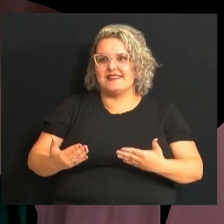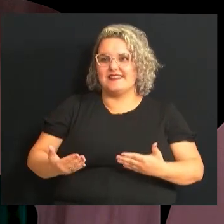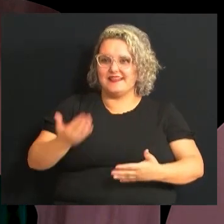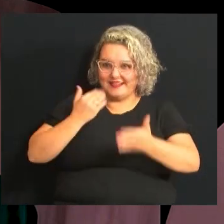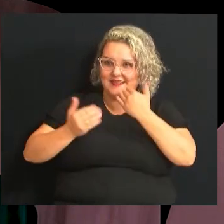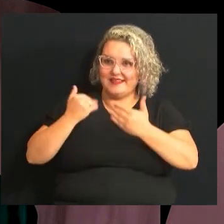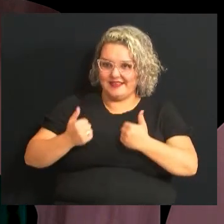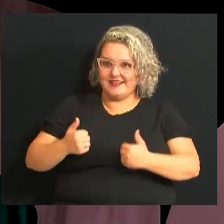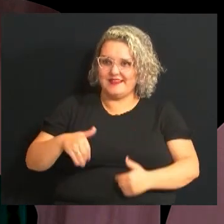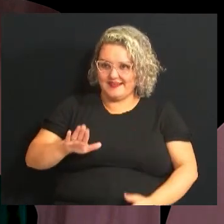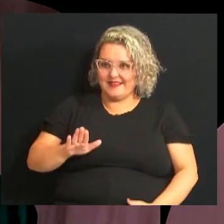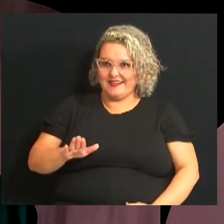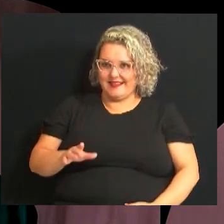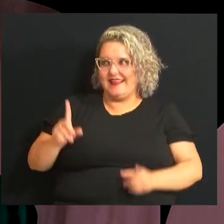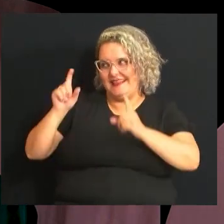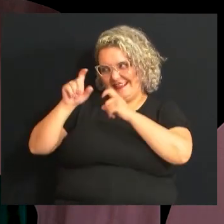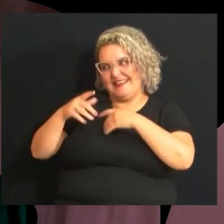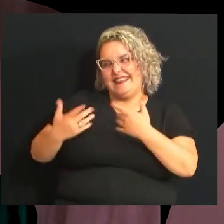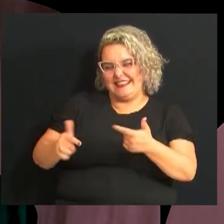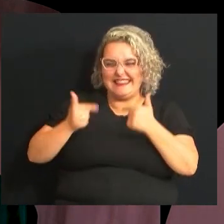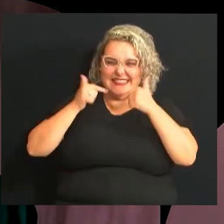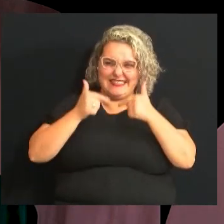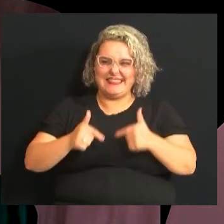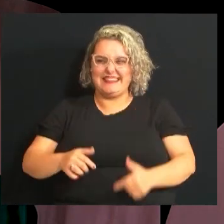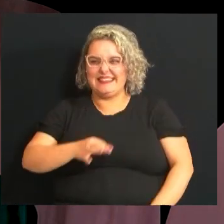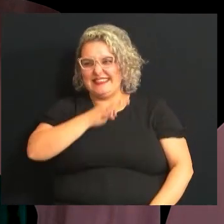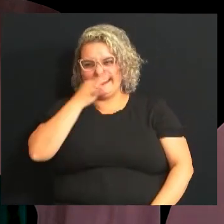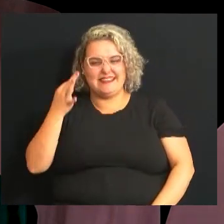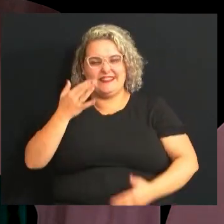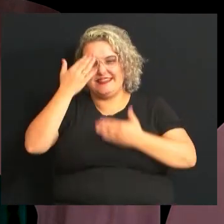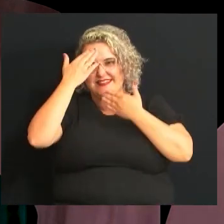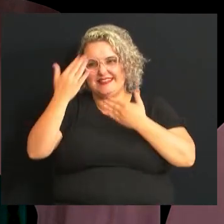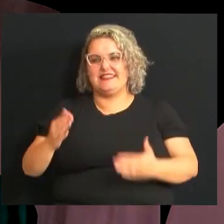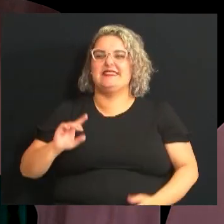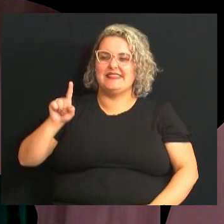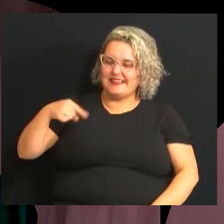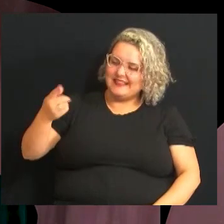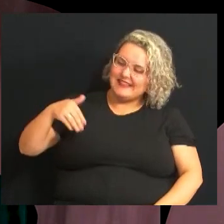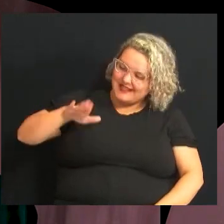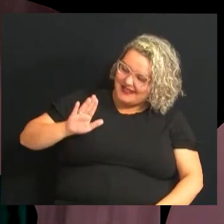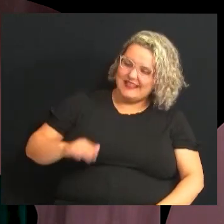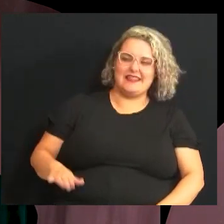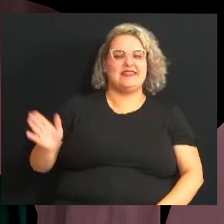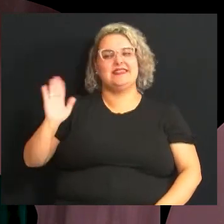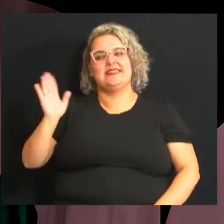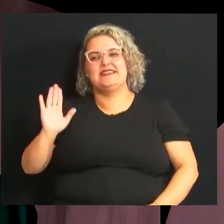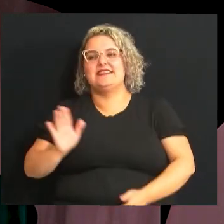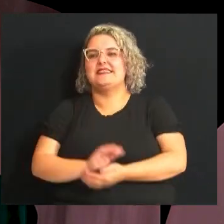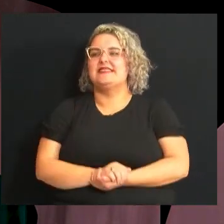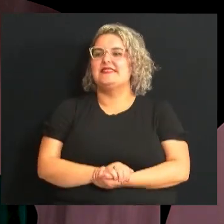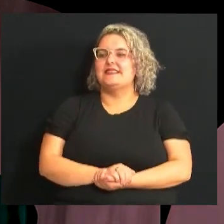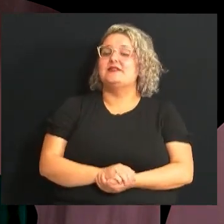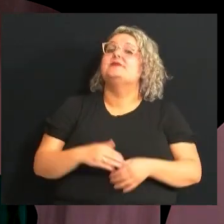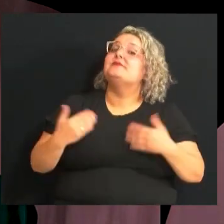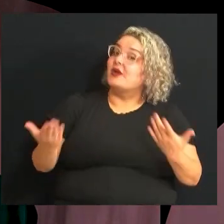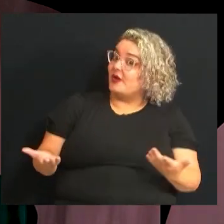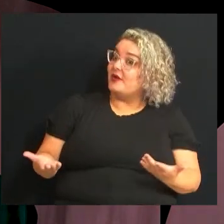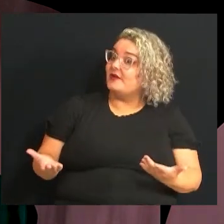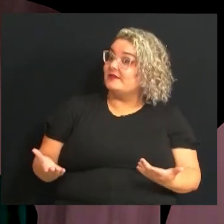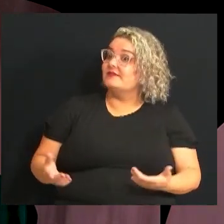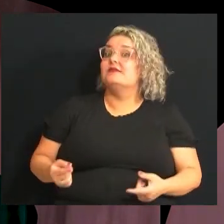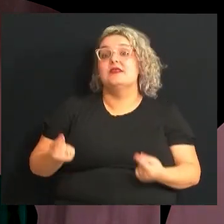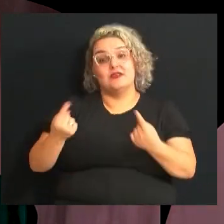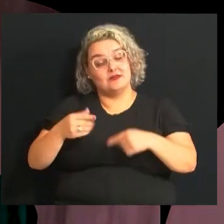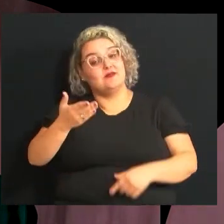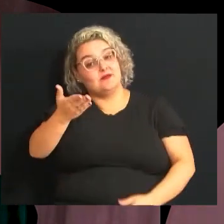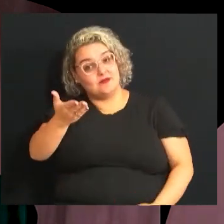no site para montar minha cesta, hein? Obrigado. Quem sabe assim eu não como mais verdura e legume, né? Que tá difícil. Perfeito, obrigado, viu?